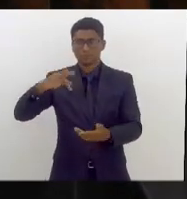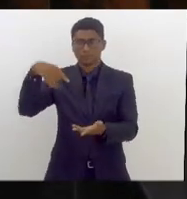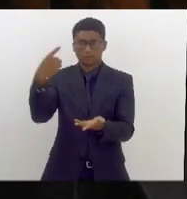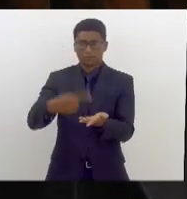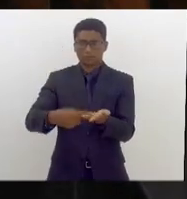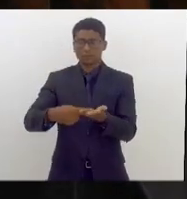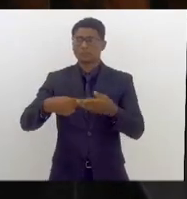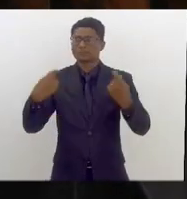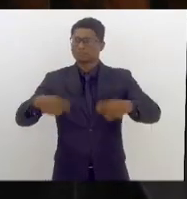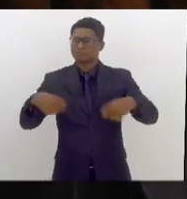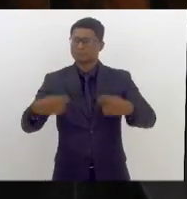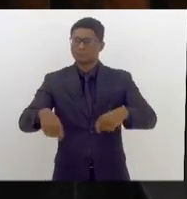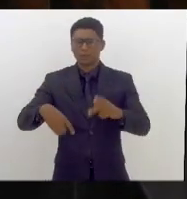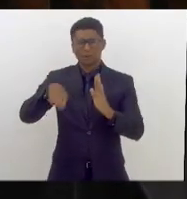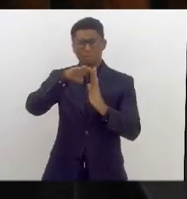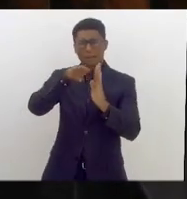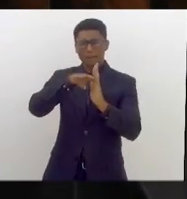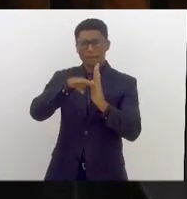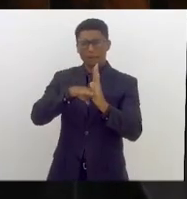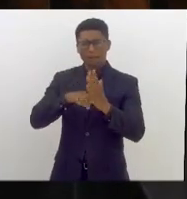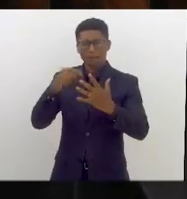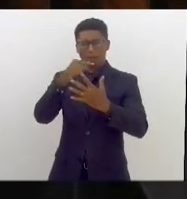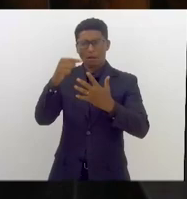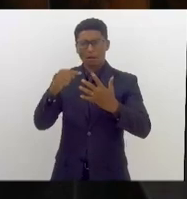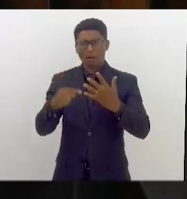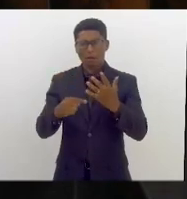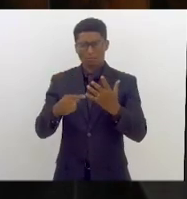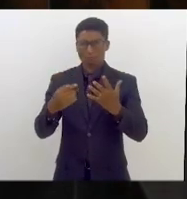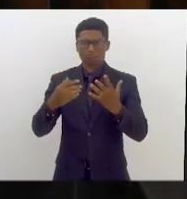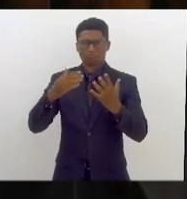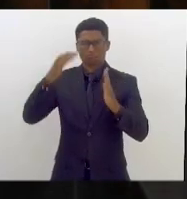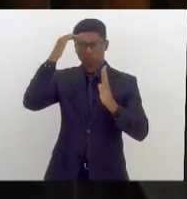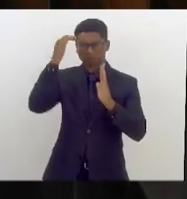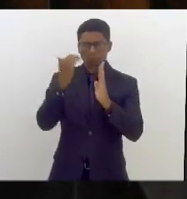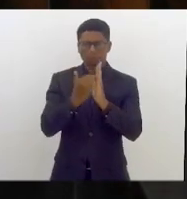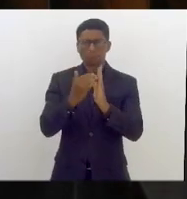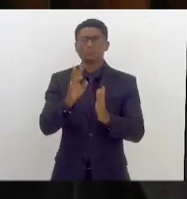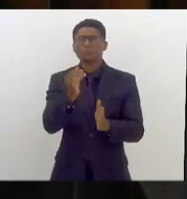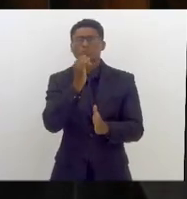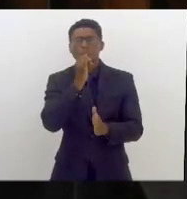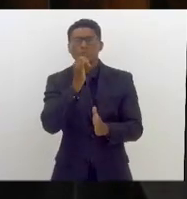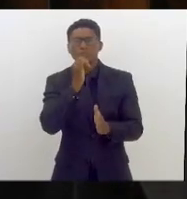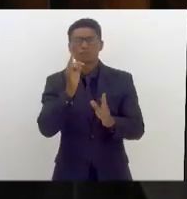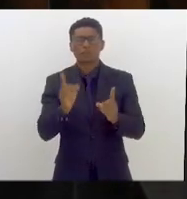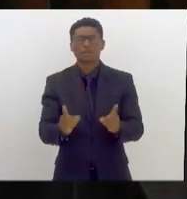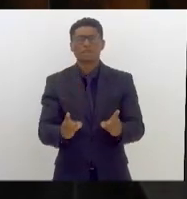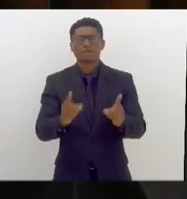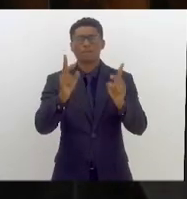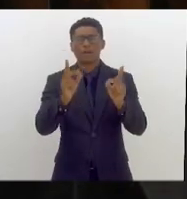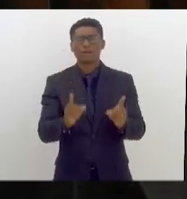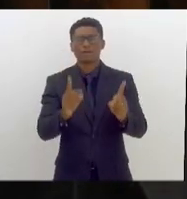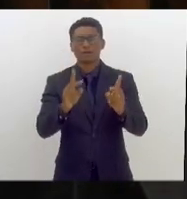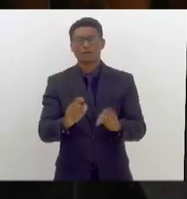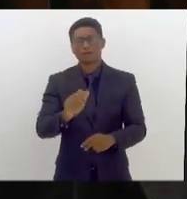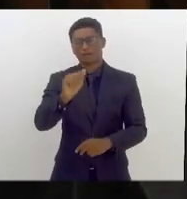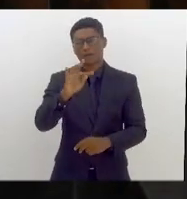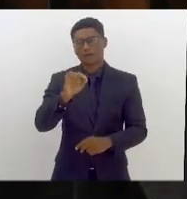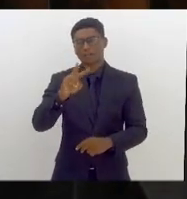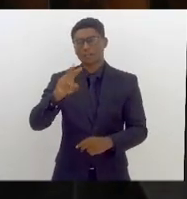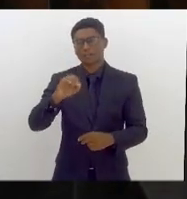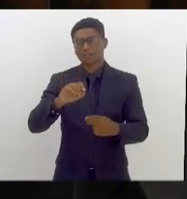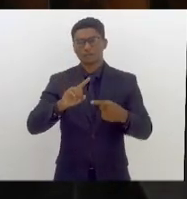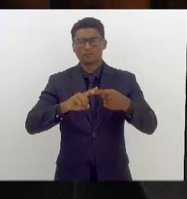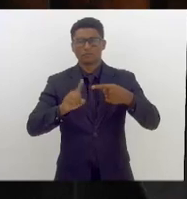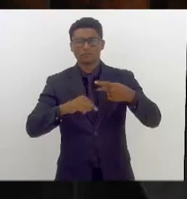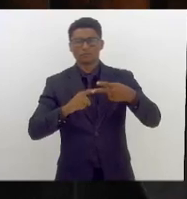neoliberal ao qual o Estado tem que aderir. Que modelito é esse? Vender ativos, né? Arrochar o